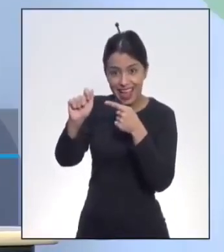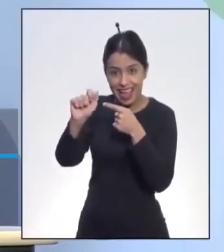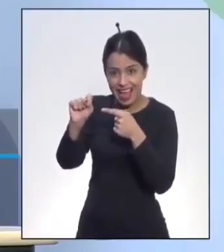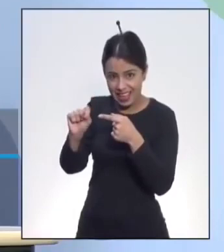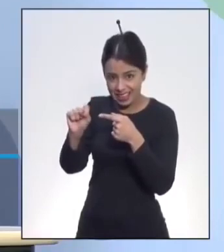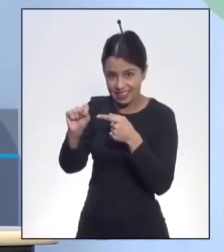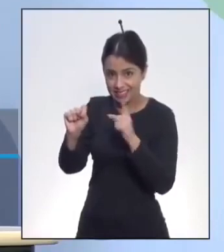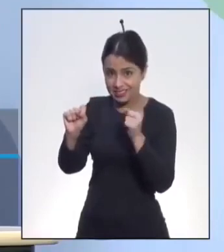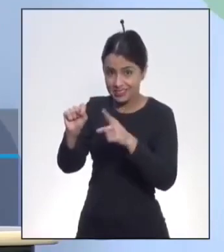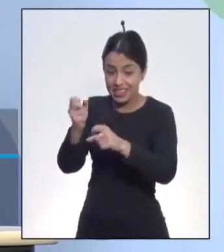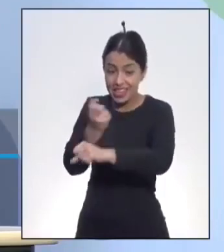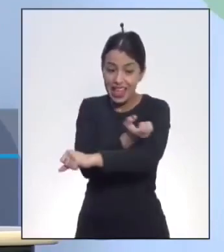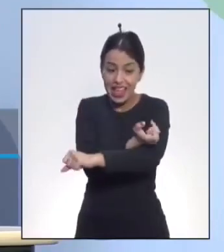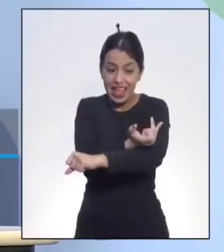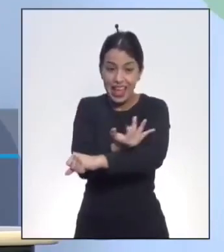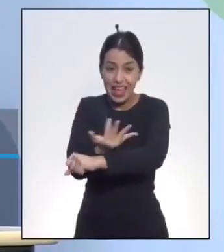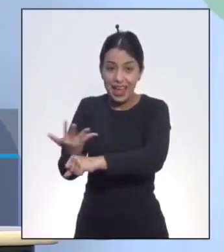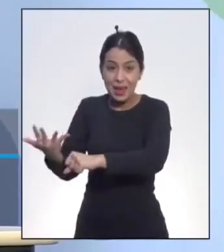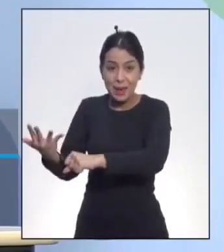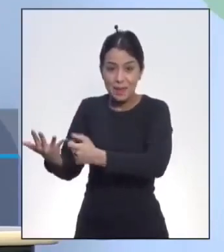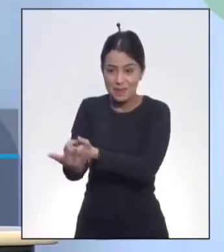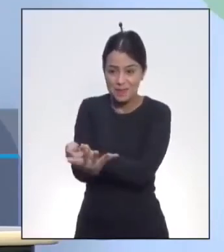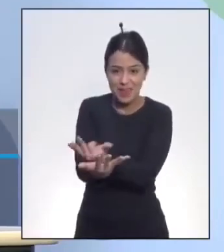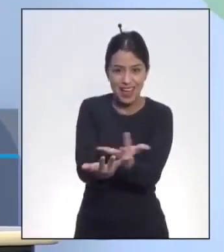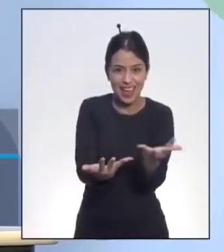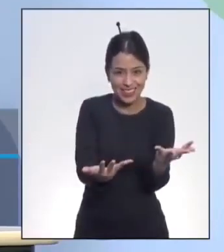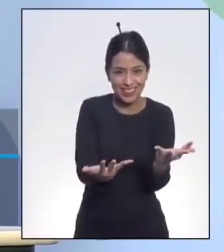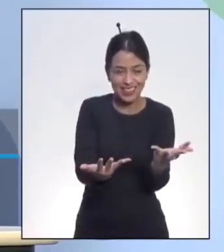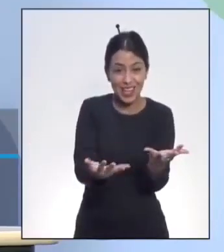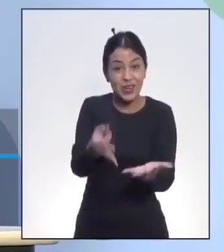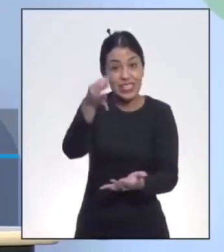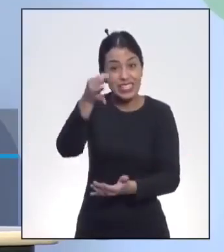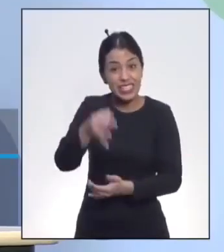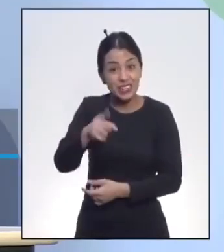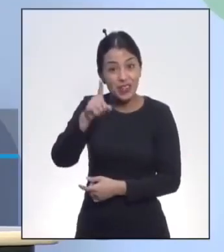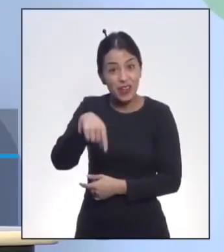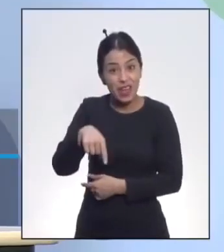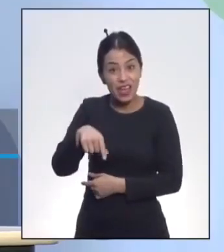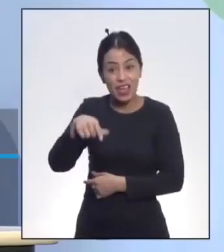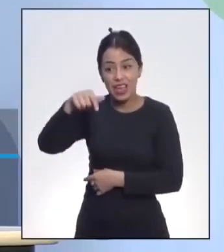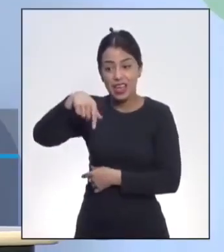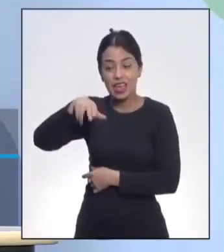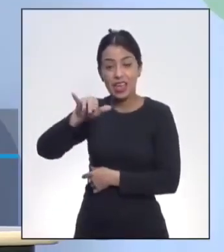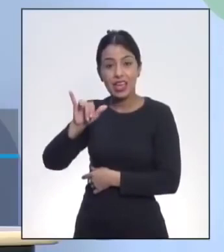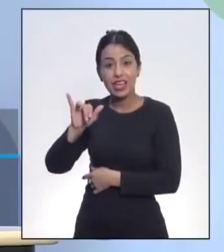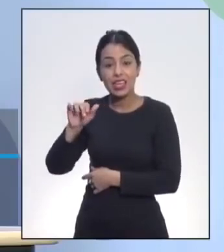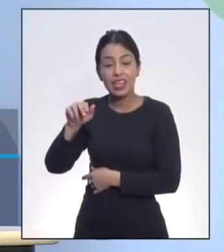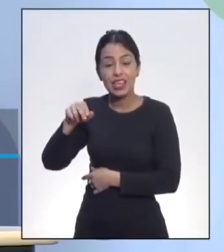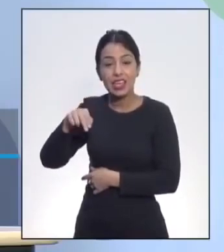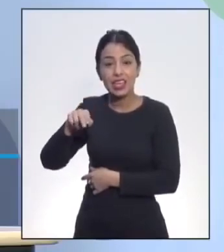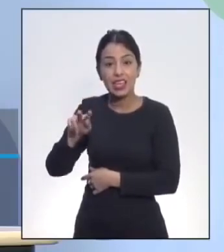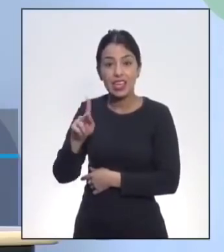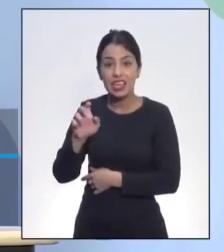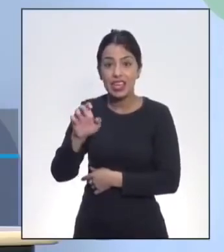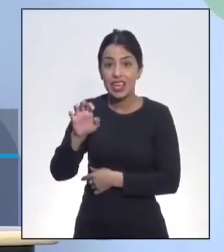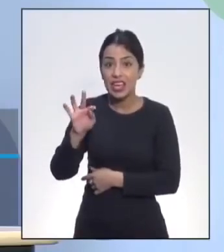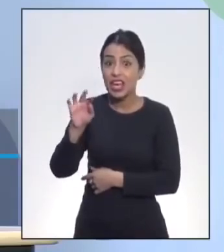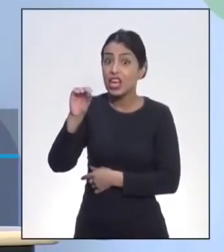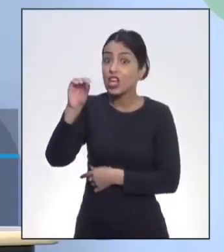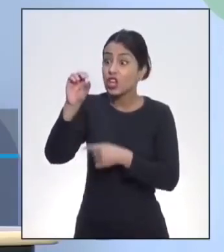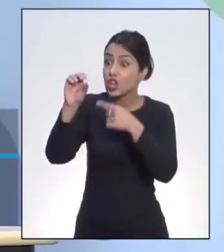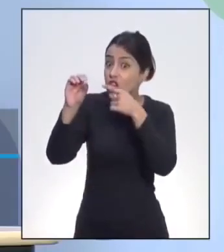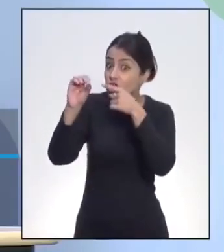gramas é mato. É mato. Correto? Correto. A leitura correta são 500 gramas. Então, eu cometi o